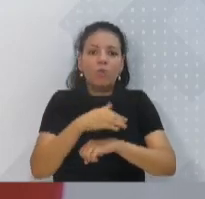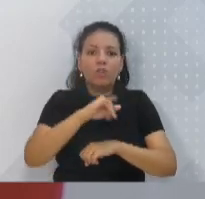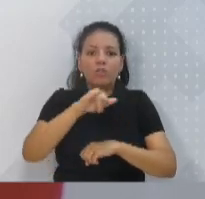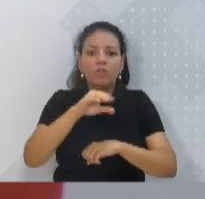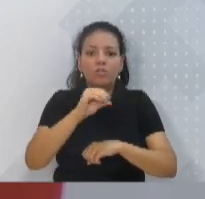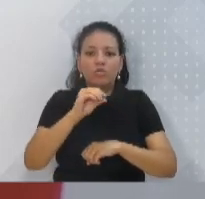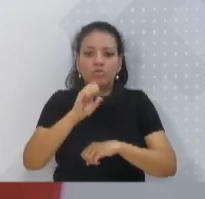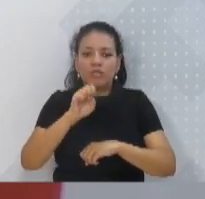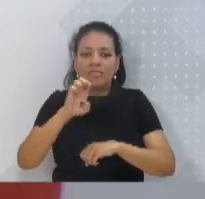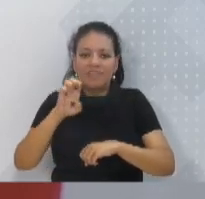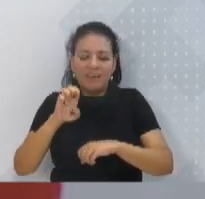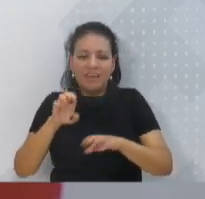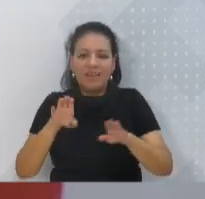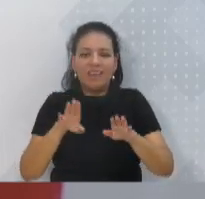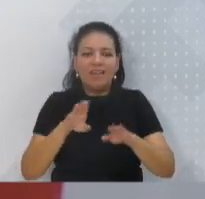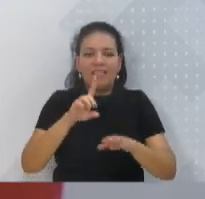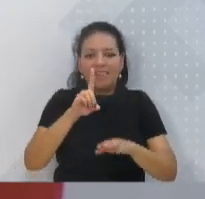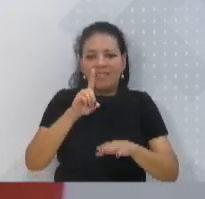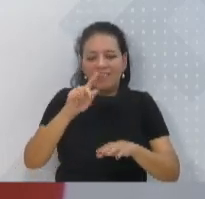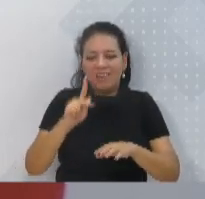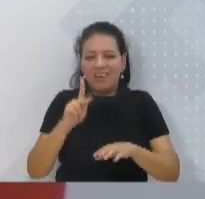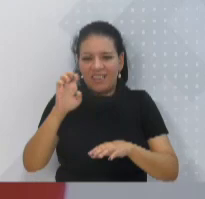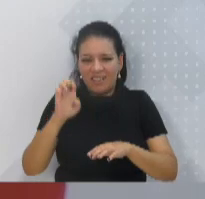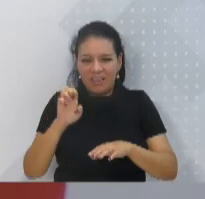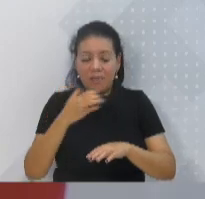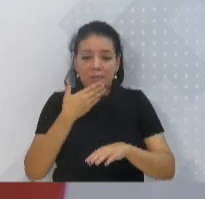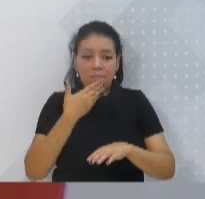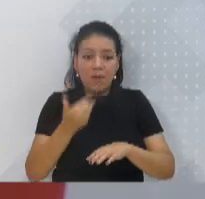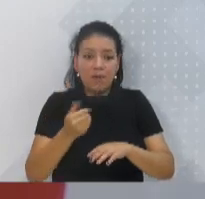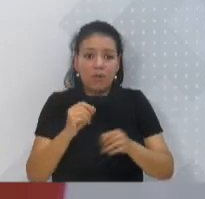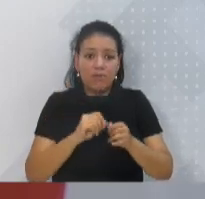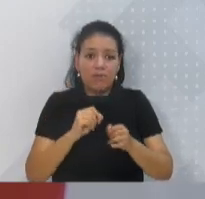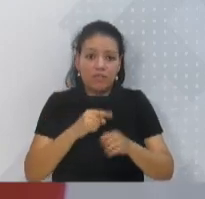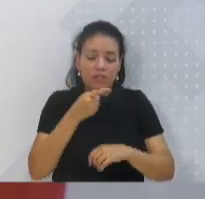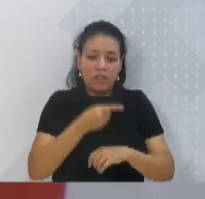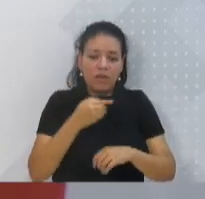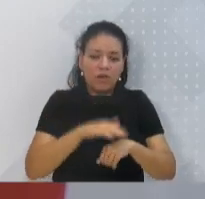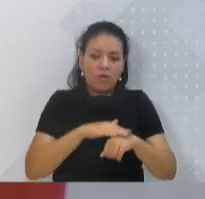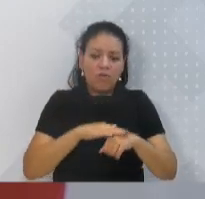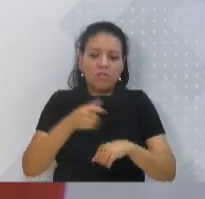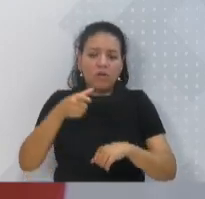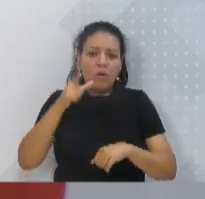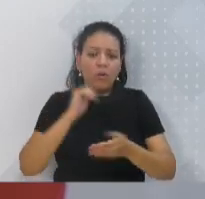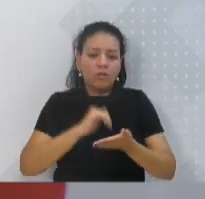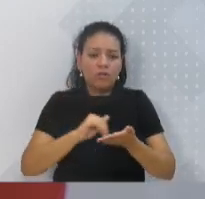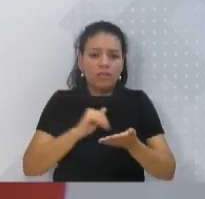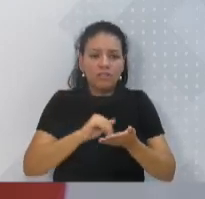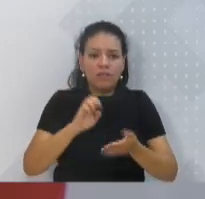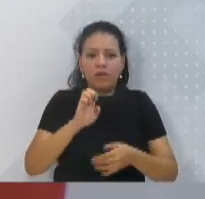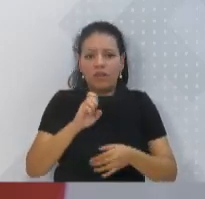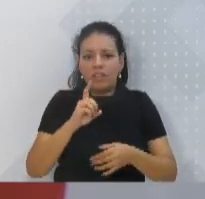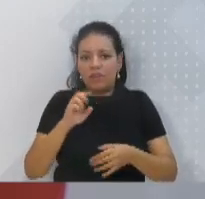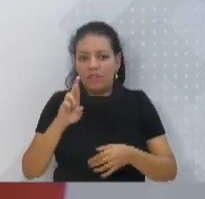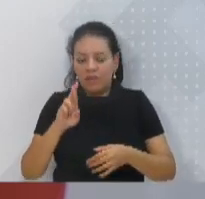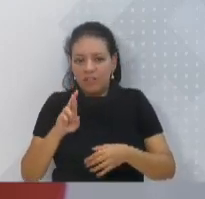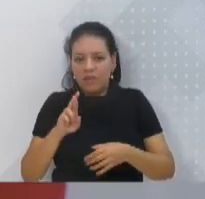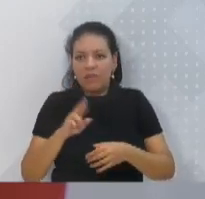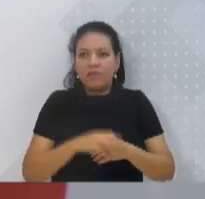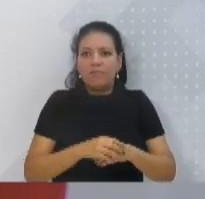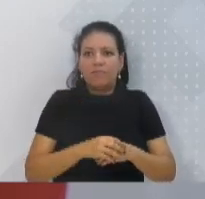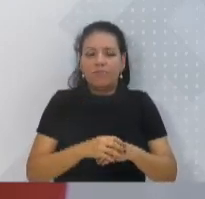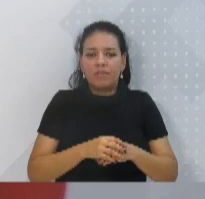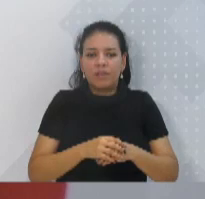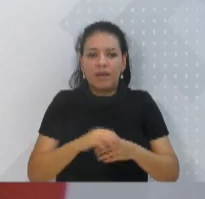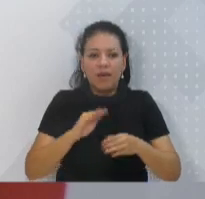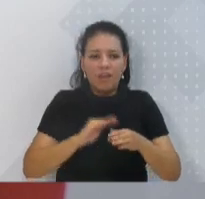que precisamos também viabilizar melhorias ali. E conversei ontem com o secretário Éder, com relação à faixa